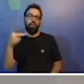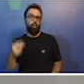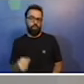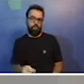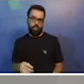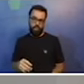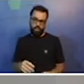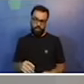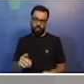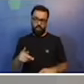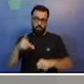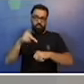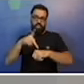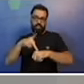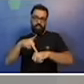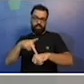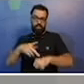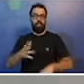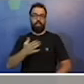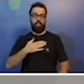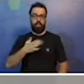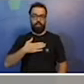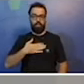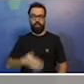sou eu. Olha a imagem.